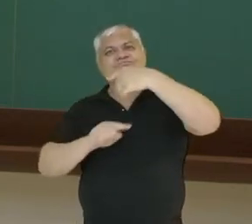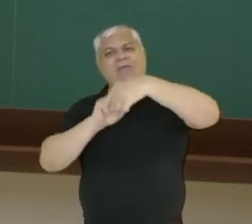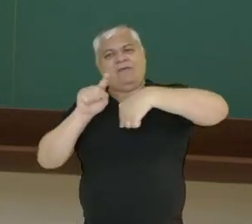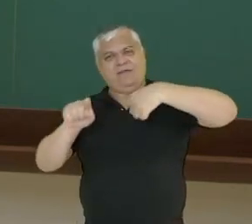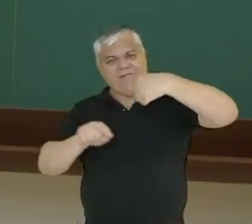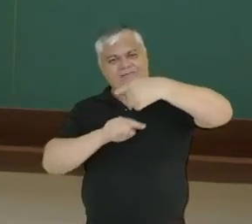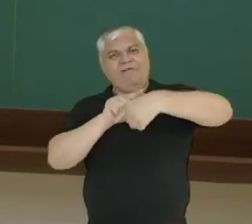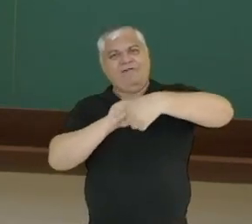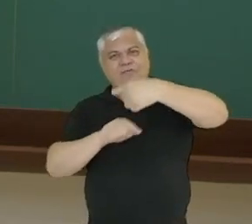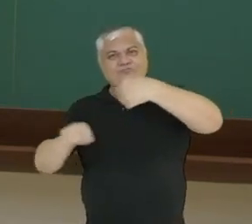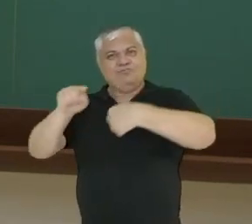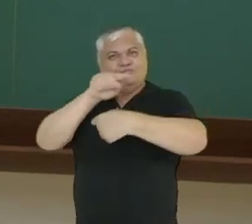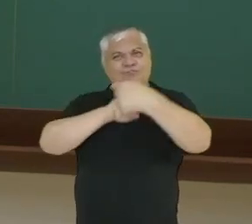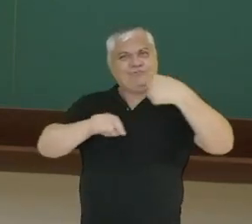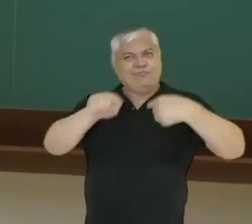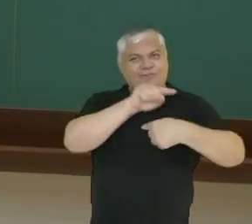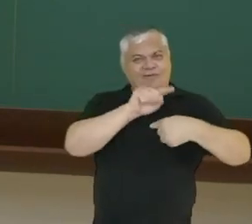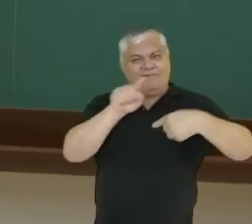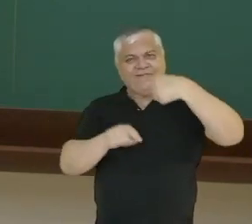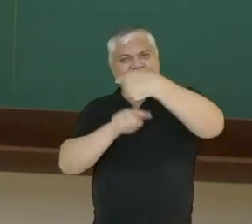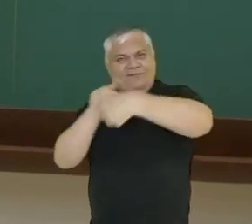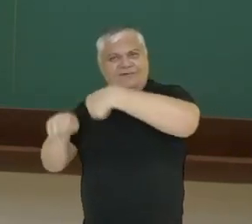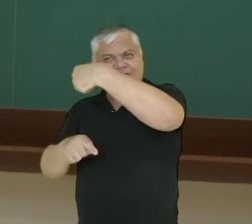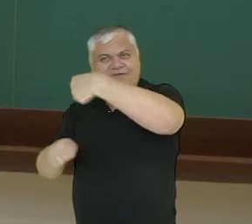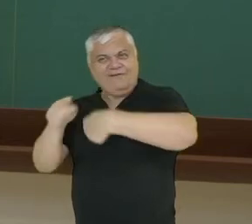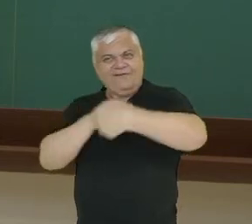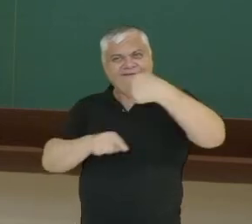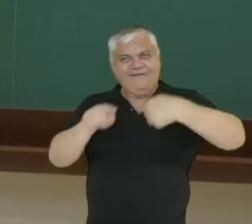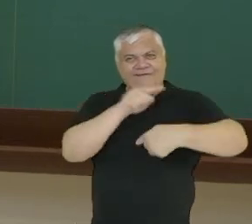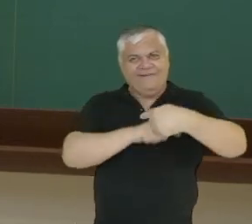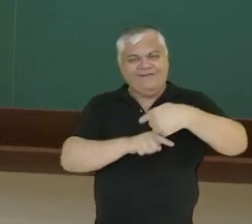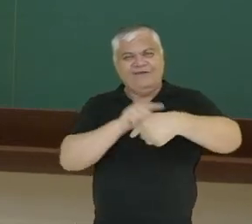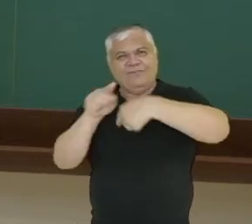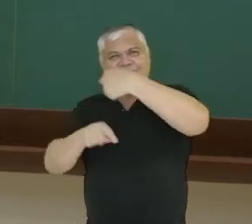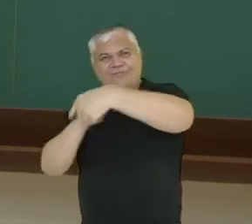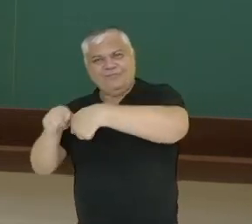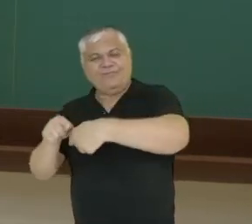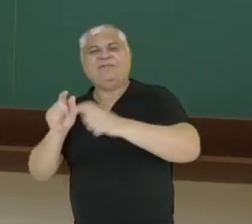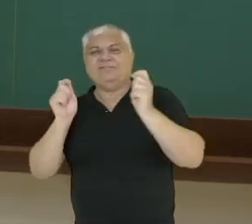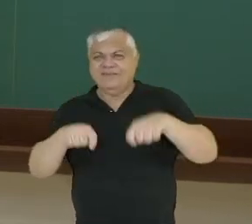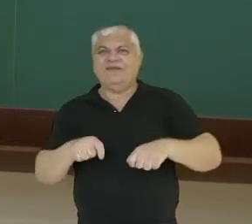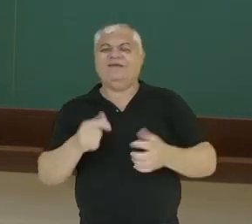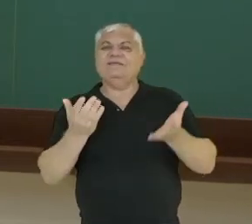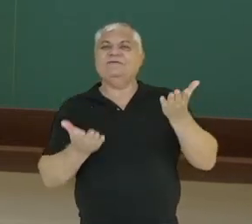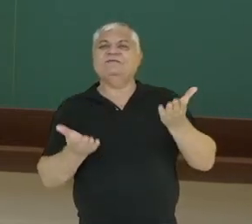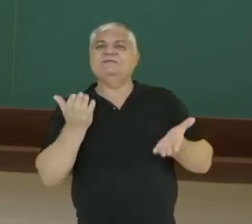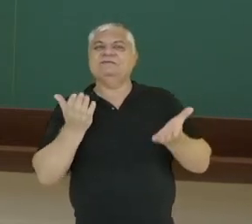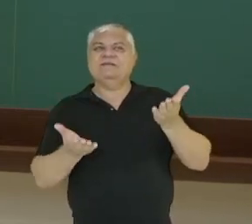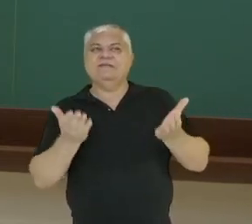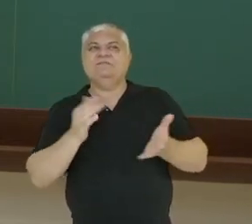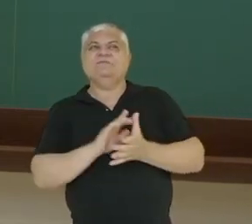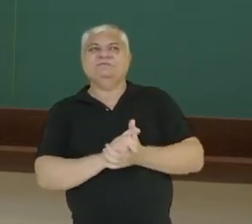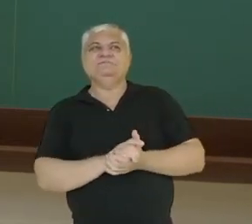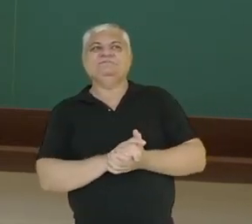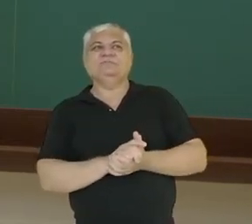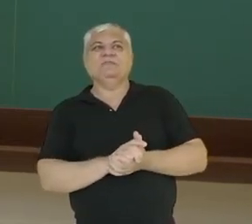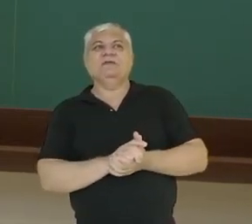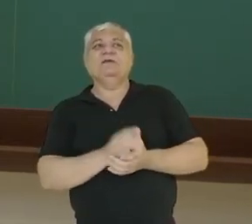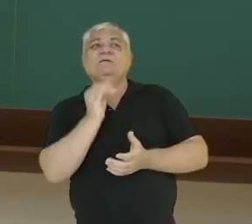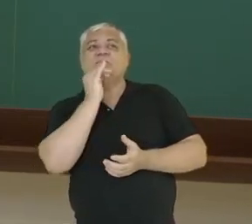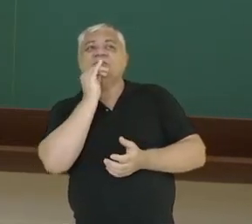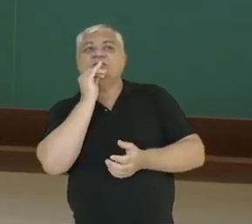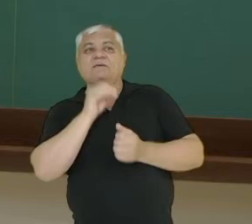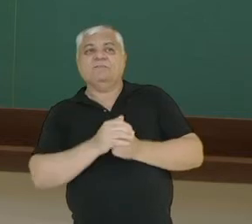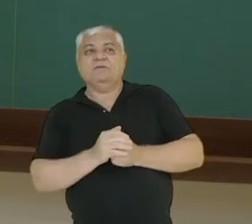sentido inverso, onde C e D reagem para formar A e B. Então vai atingir o equilíbrio